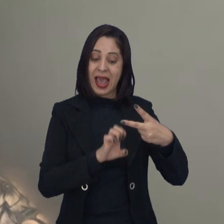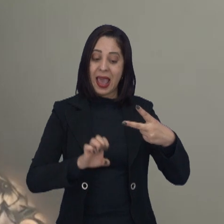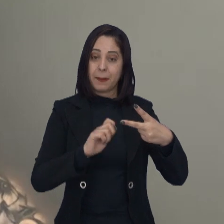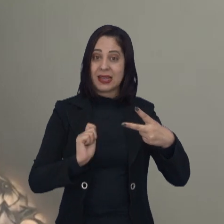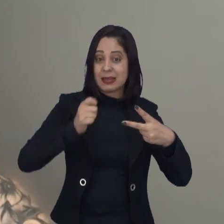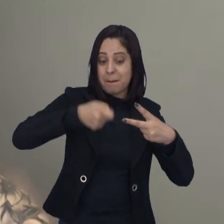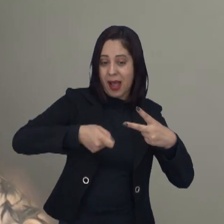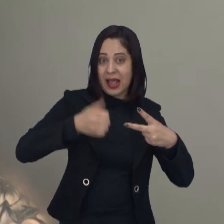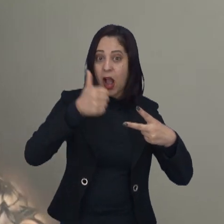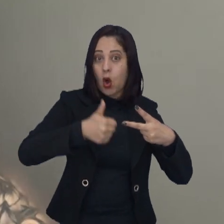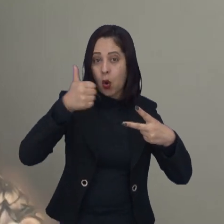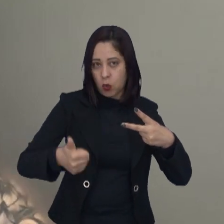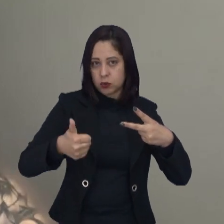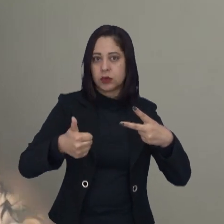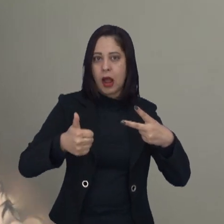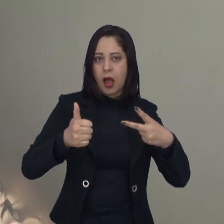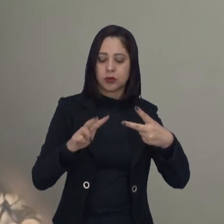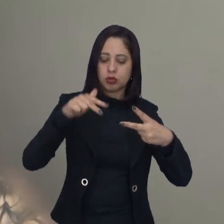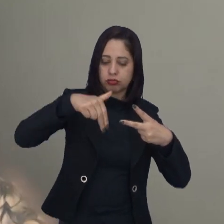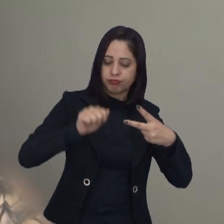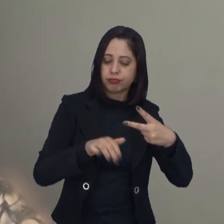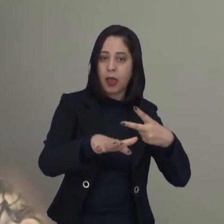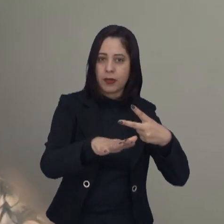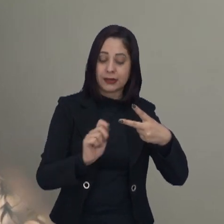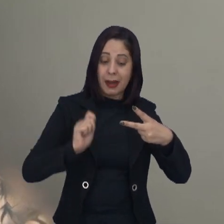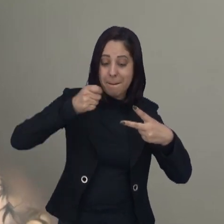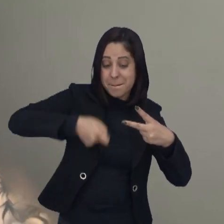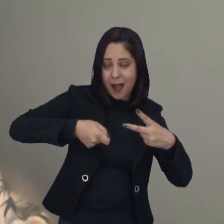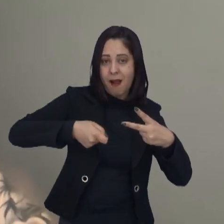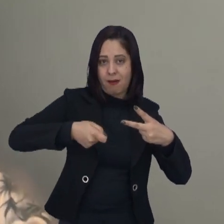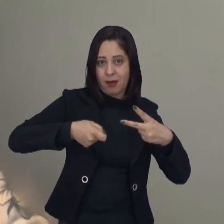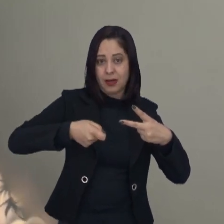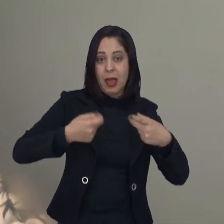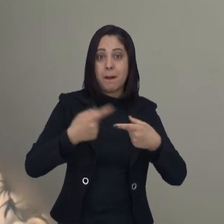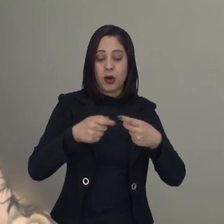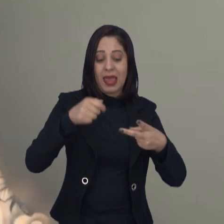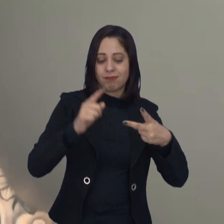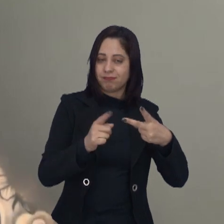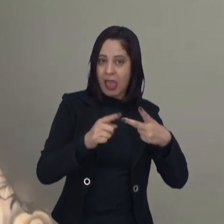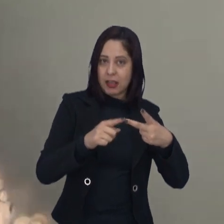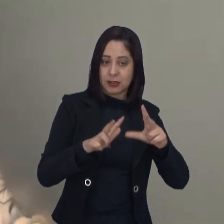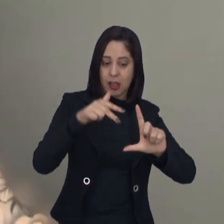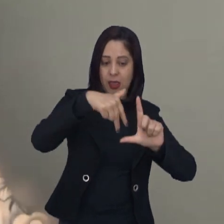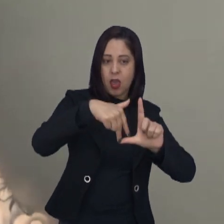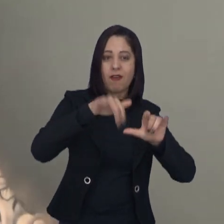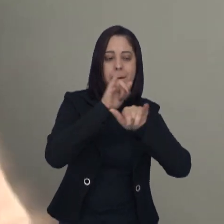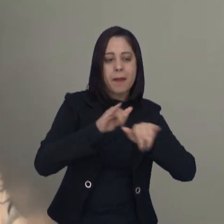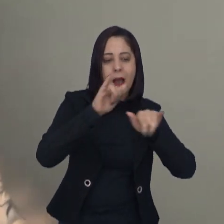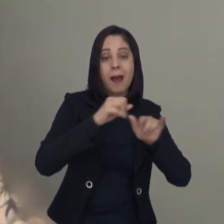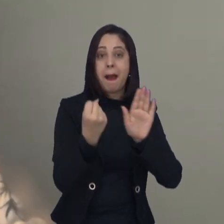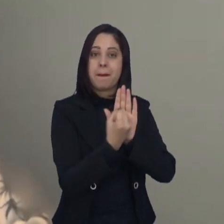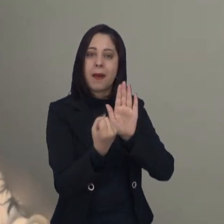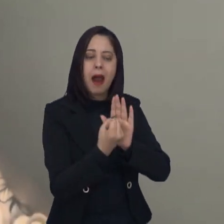empresas contratam as influencers, um contrato único exclusivamente de publicidade, para exercer aquela divulgação de um produto